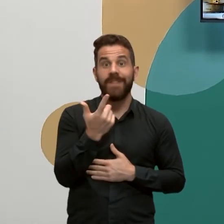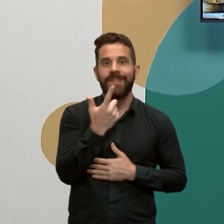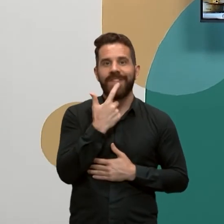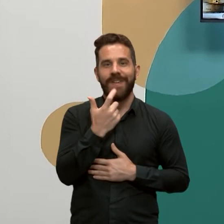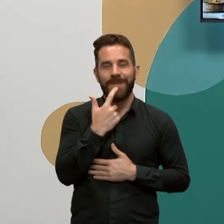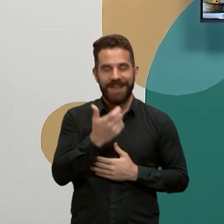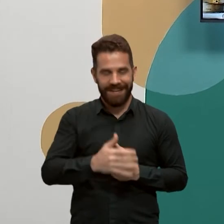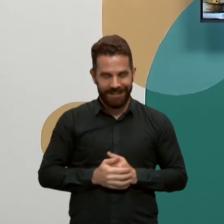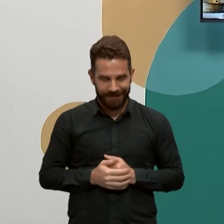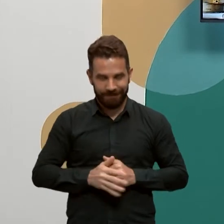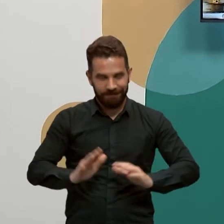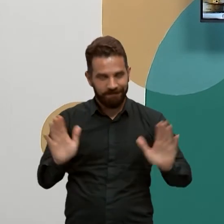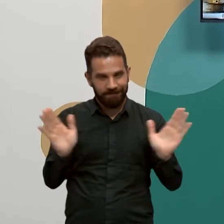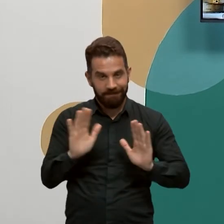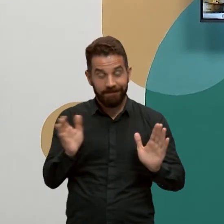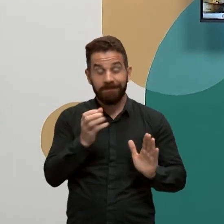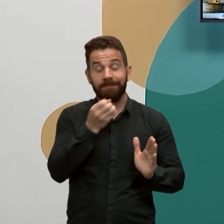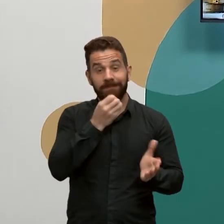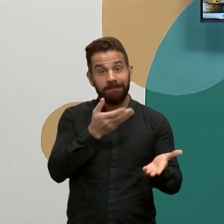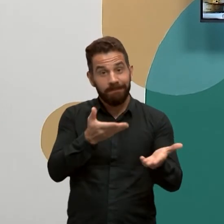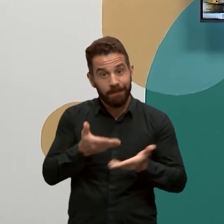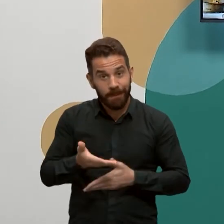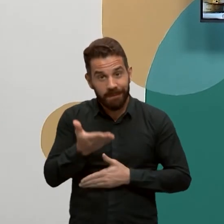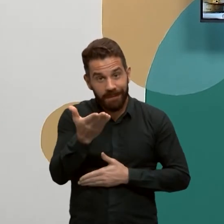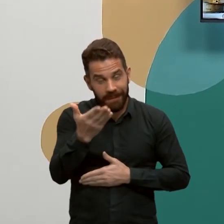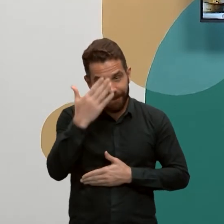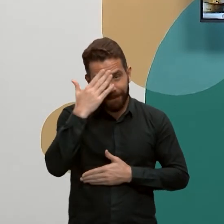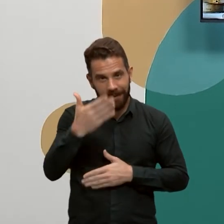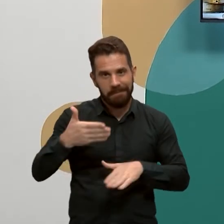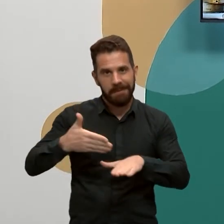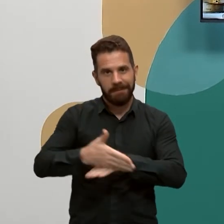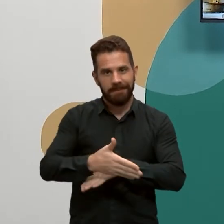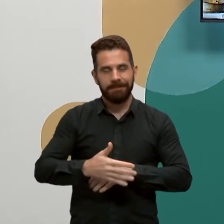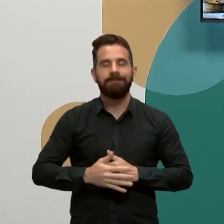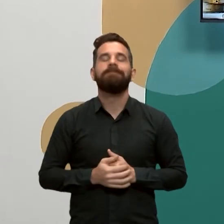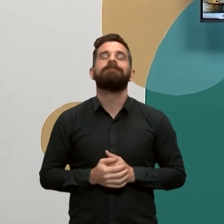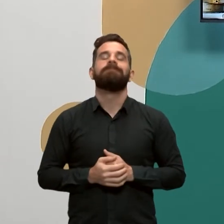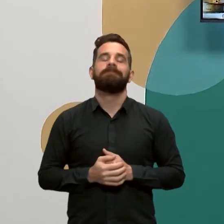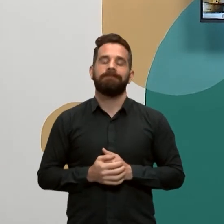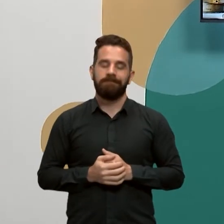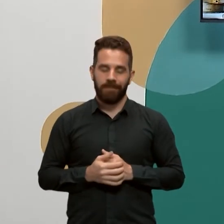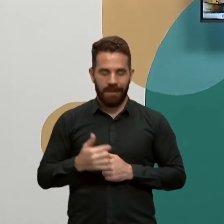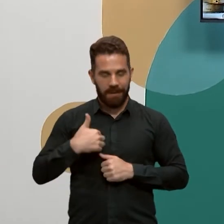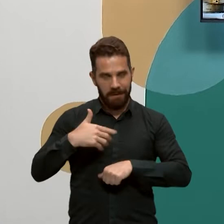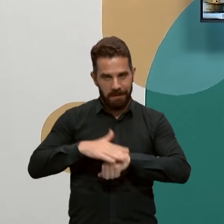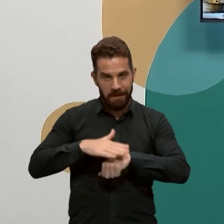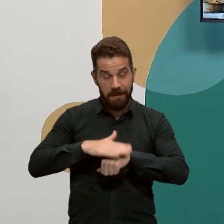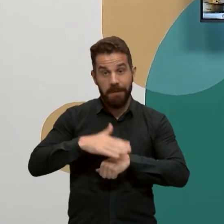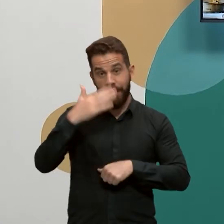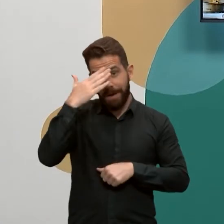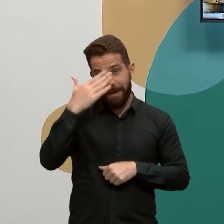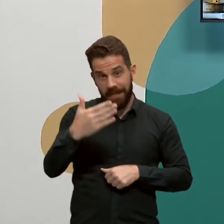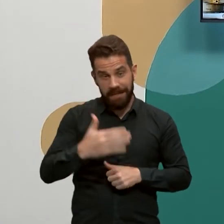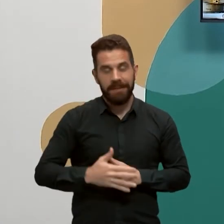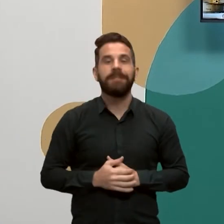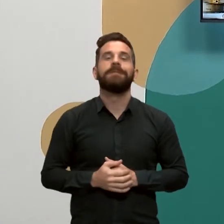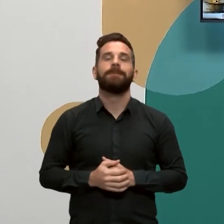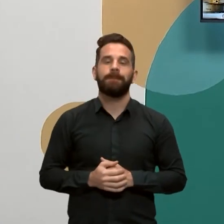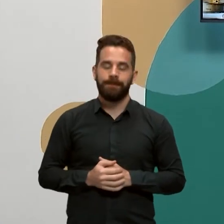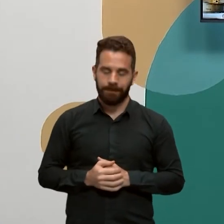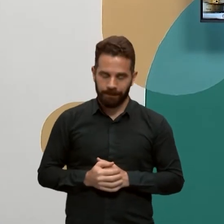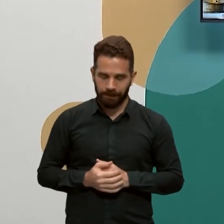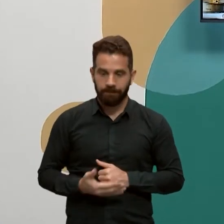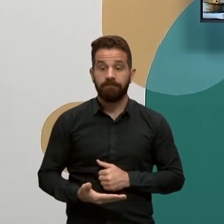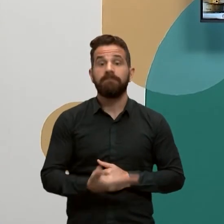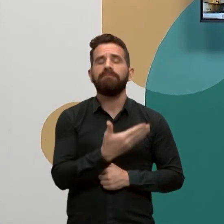Olá, professora Andréia, muito obrigada pela sua presença. Eu que agradeço. Bom, para começar,